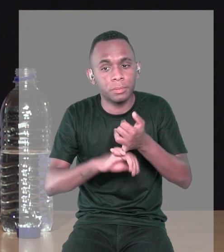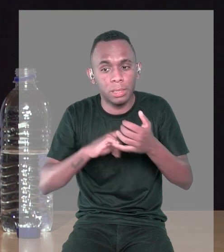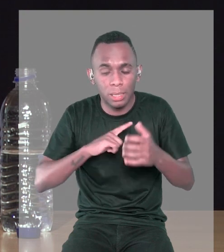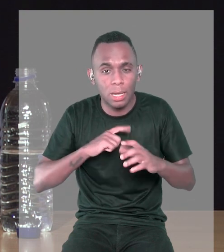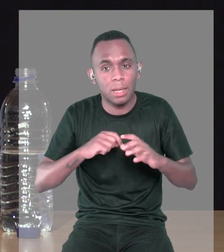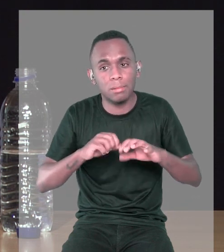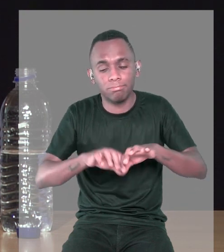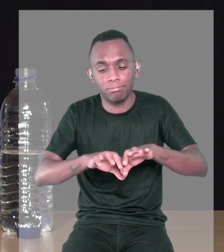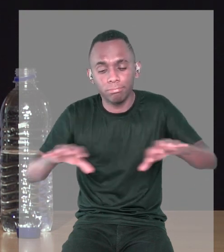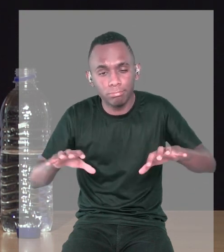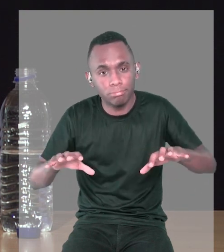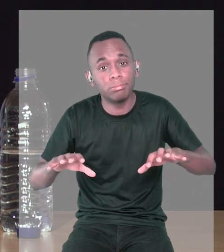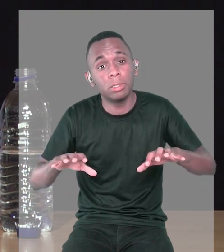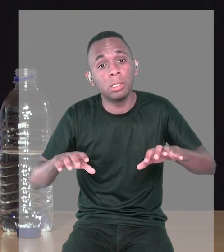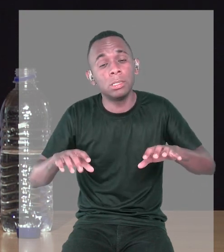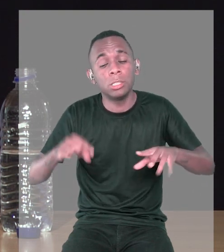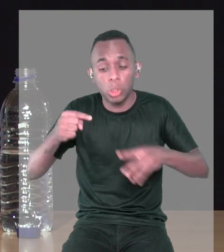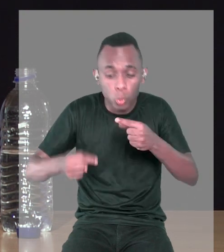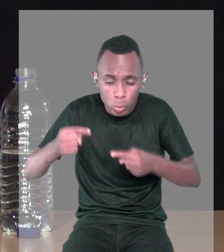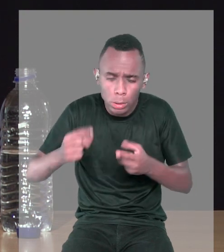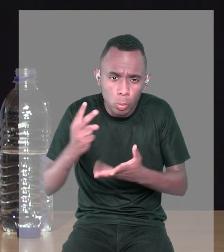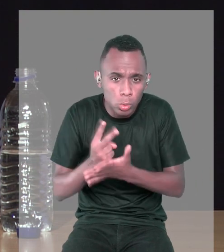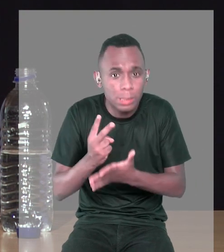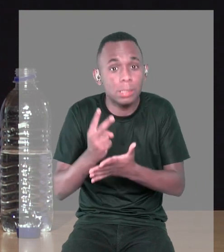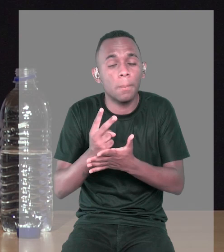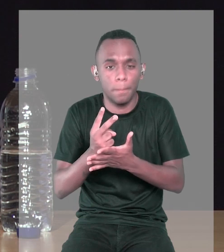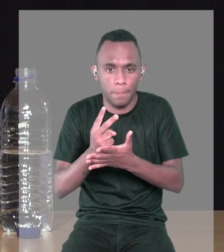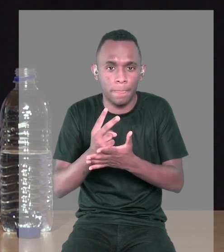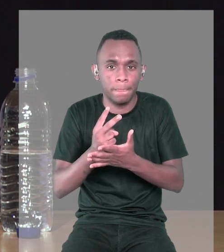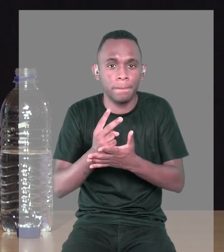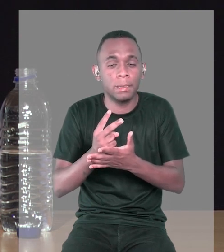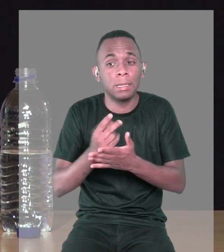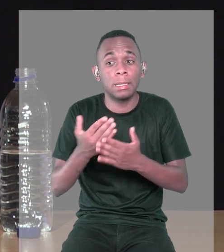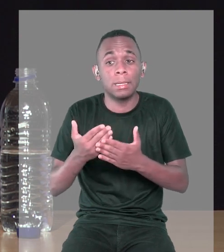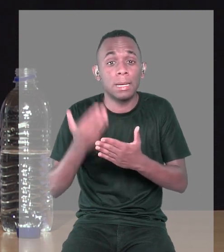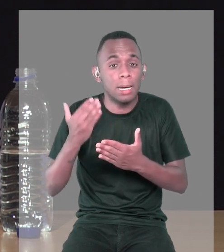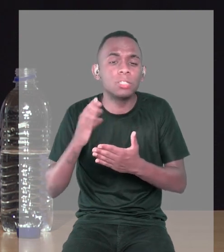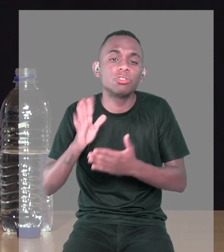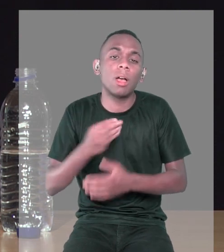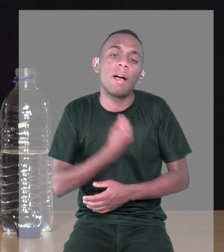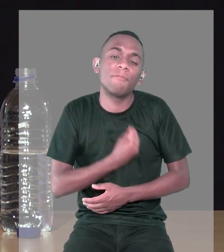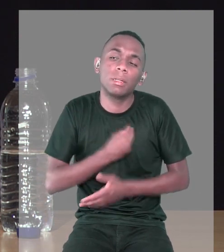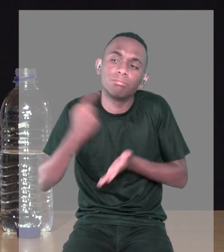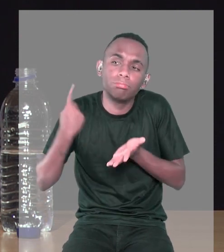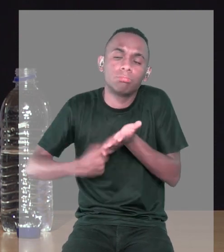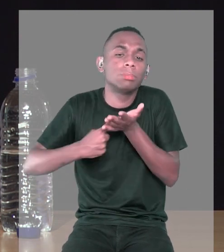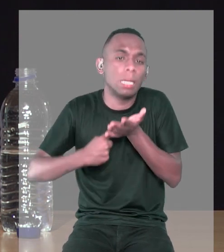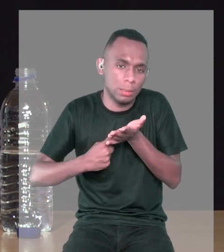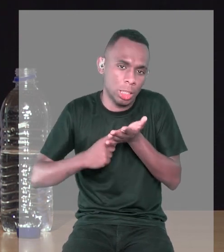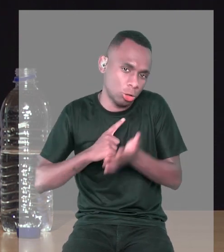resto, que o coloca potencialmente em conflito com o que até ali era a vida